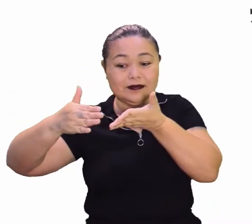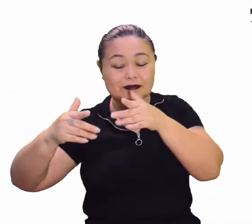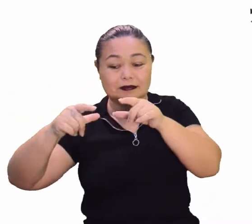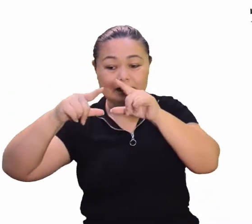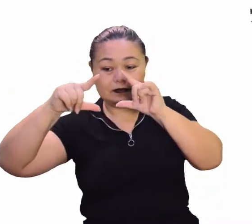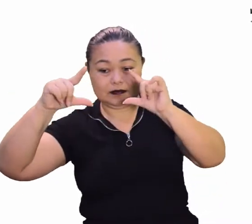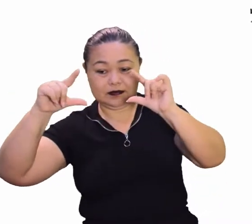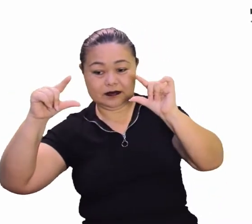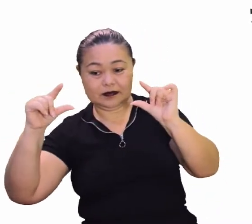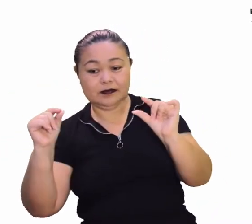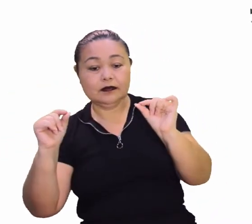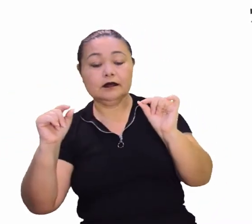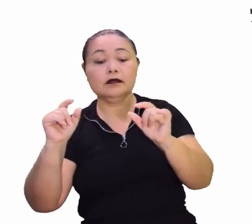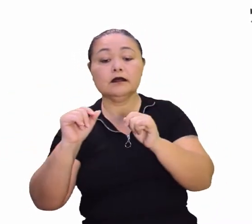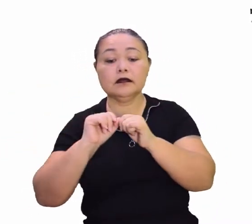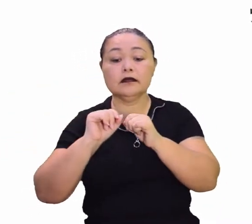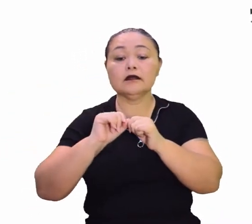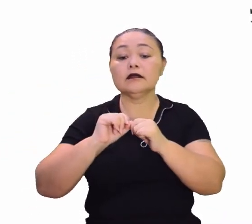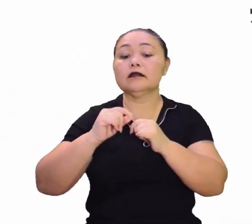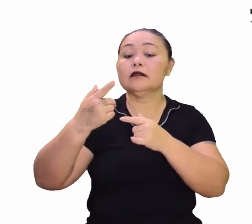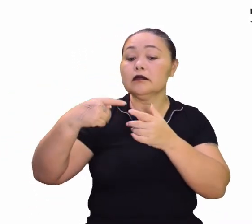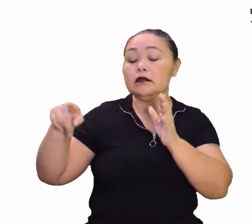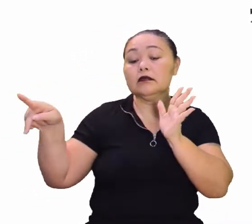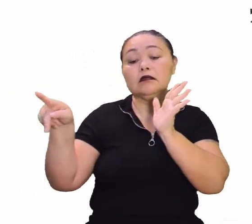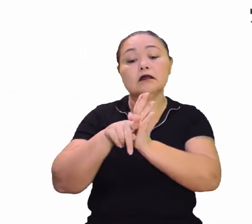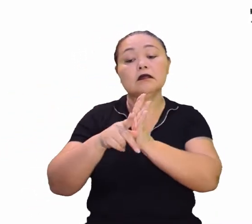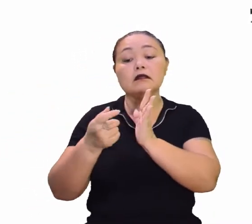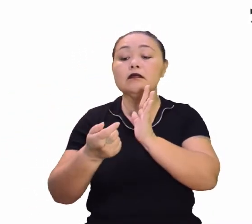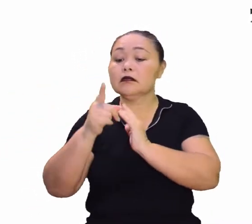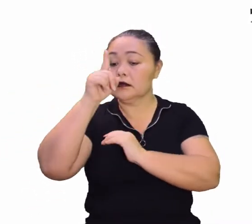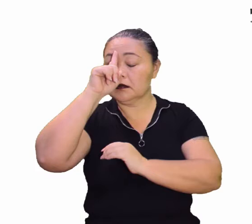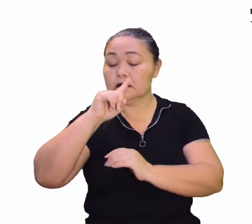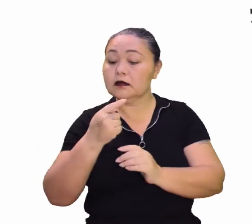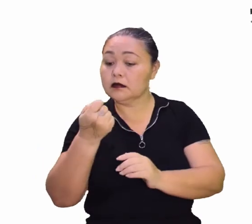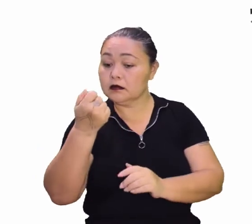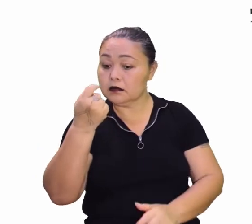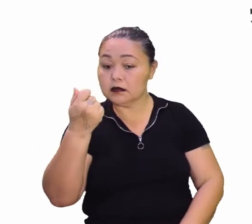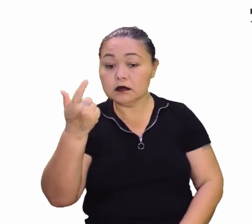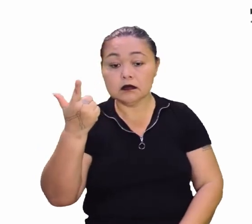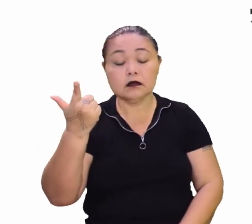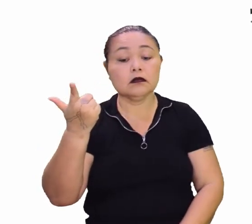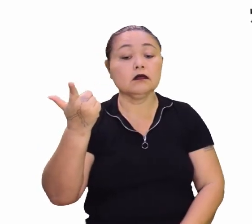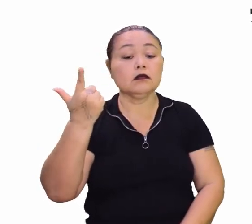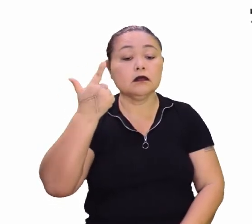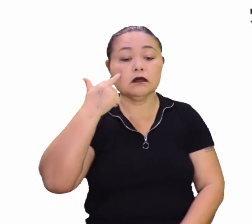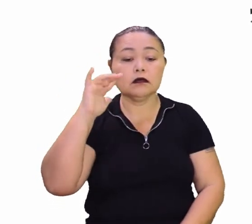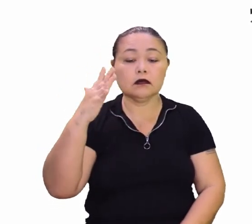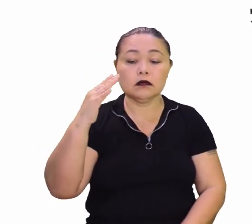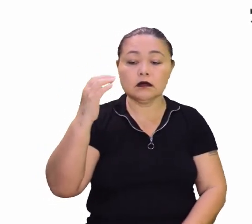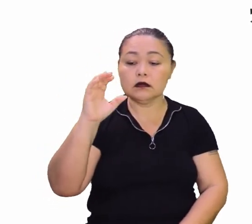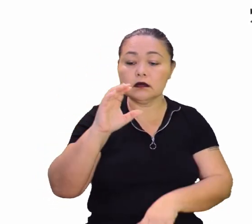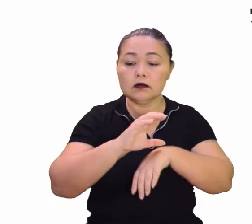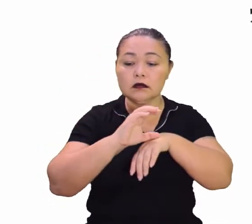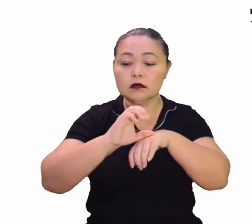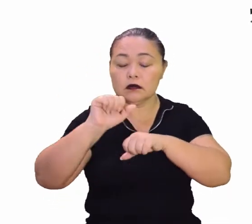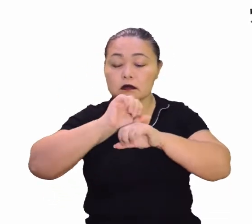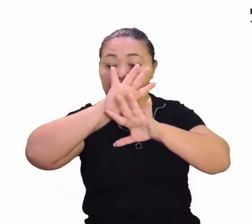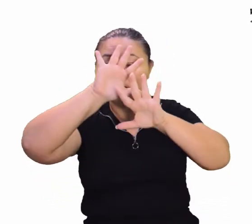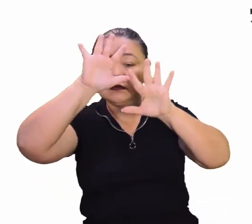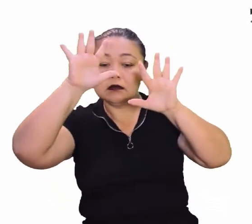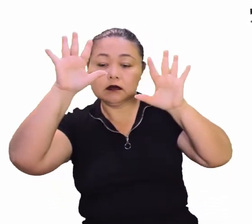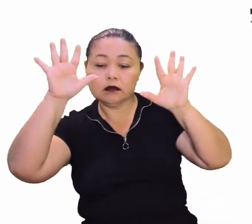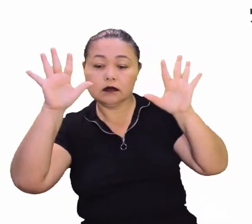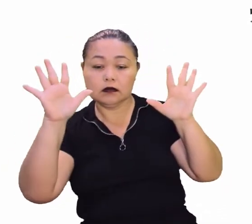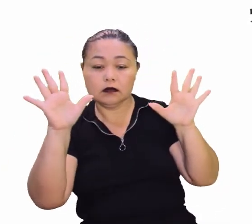oval. É o cinturão do milho. E depois a parte cinza um pouco mais clara